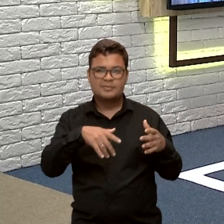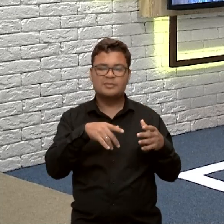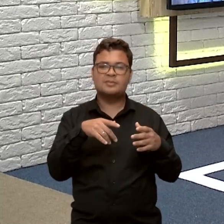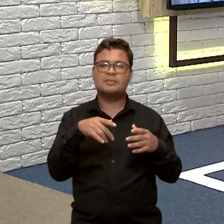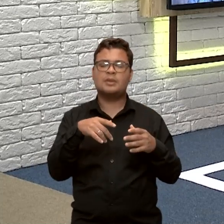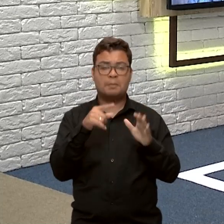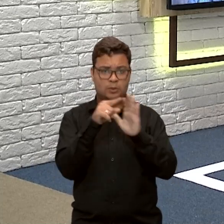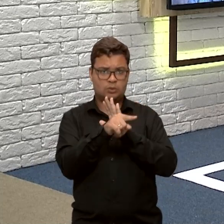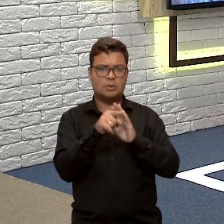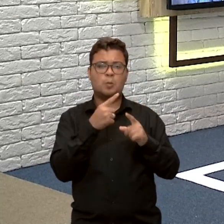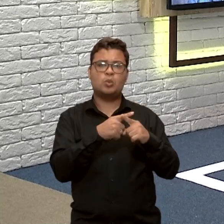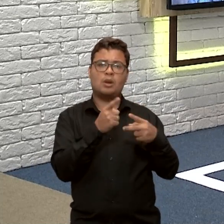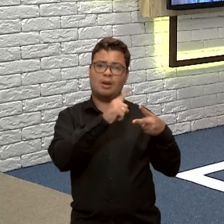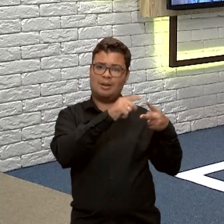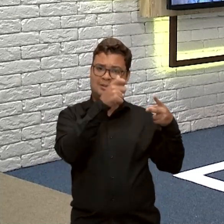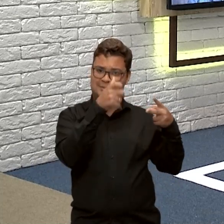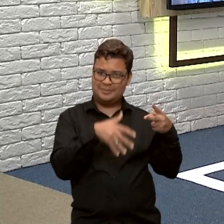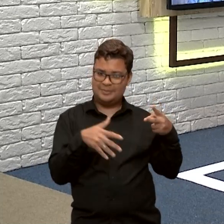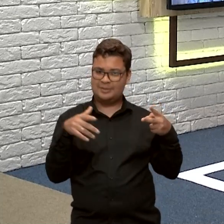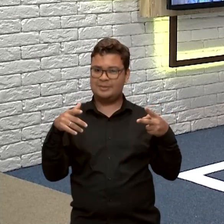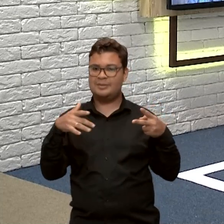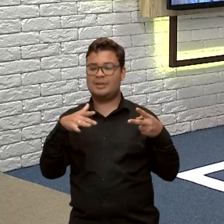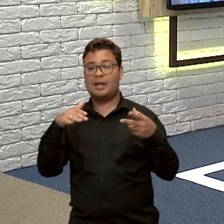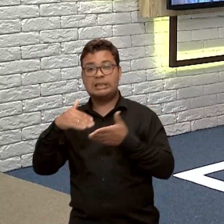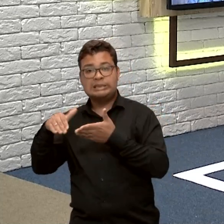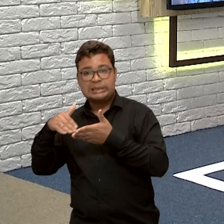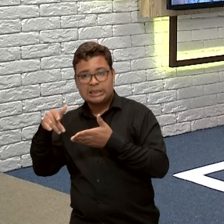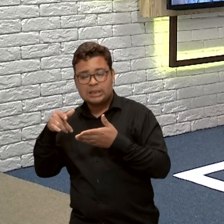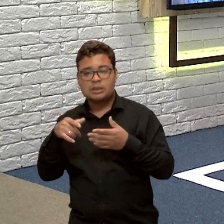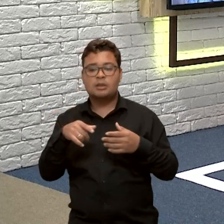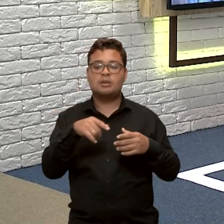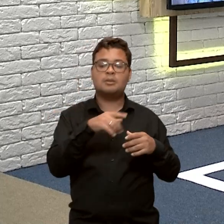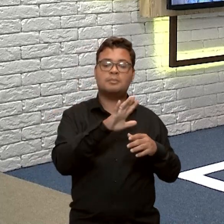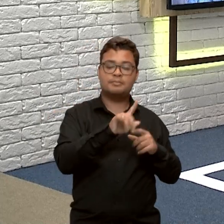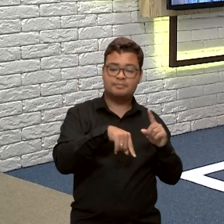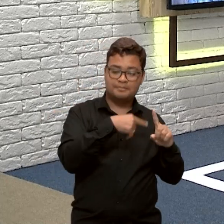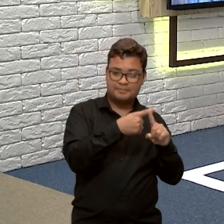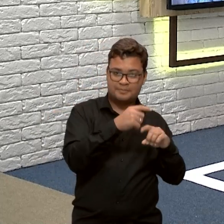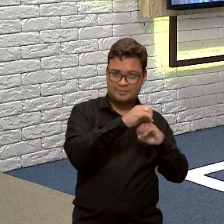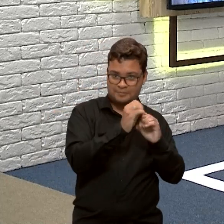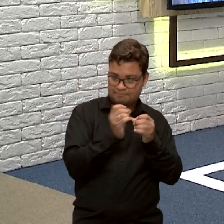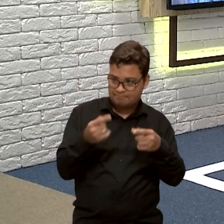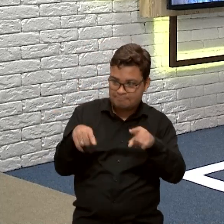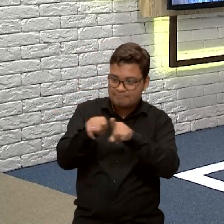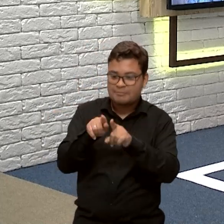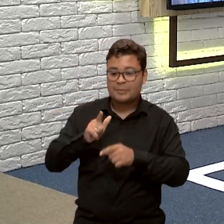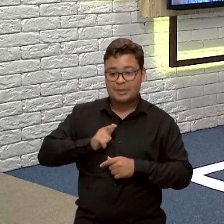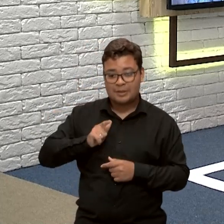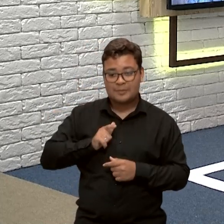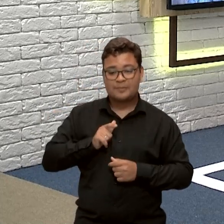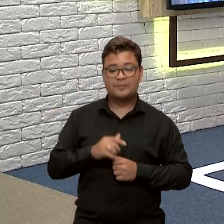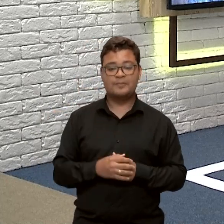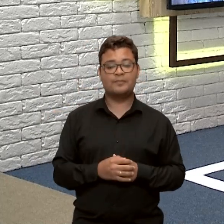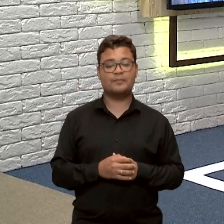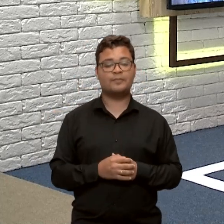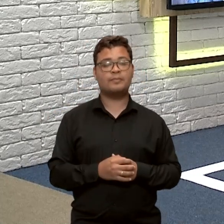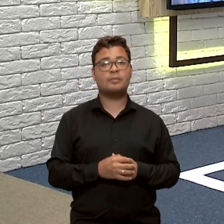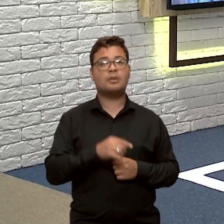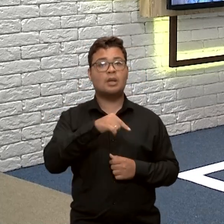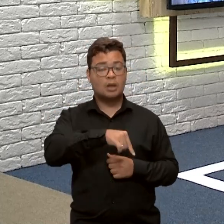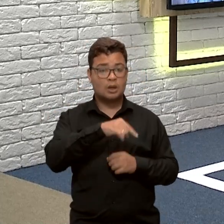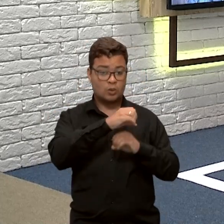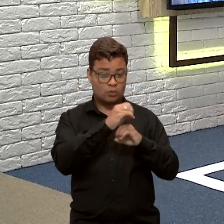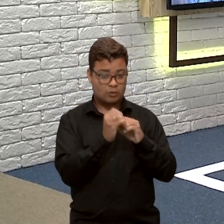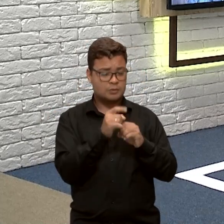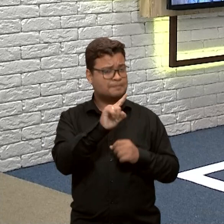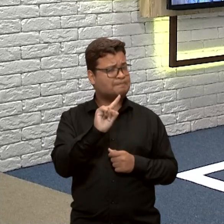poder evitar uma epidemia, né, de dengue, que não é nada interessante para nós. Professor João, já